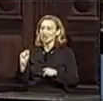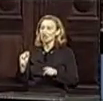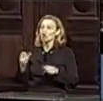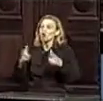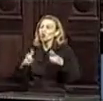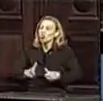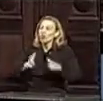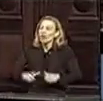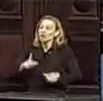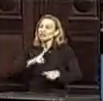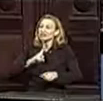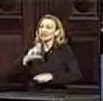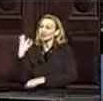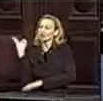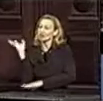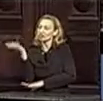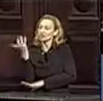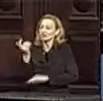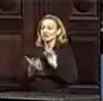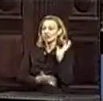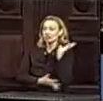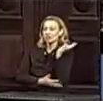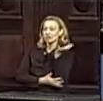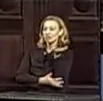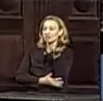juntamente com a Polícia Rodoviária Federal.